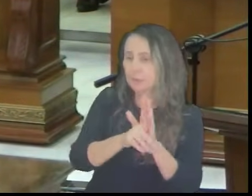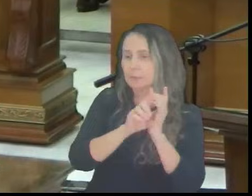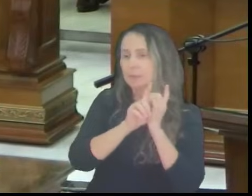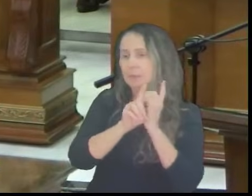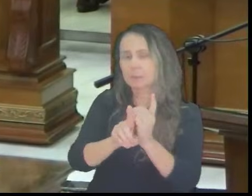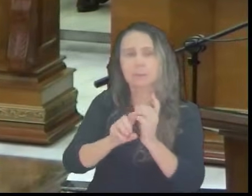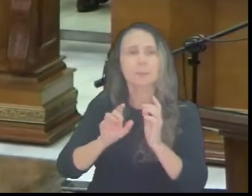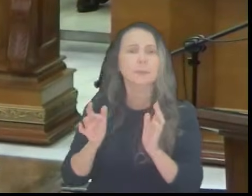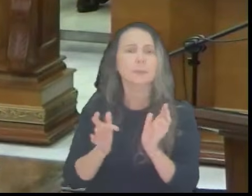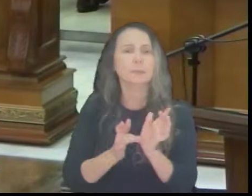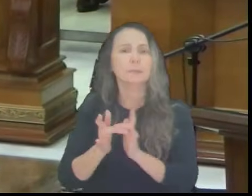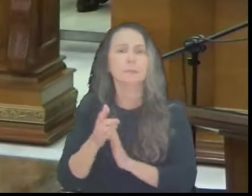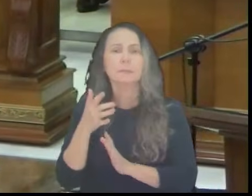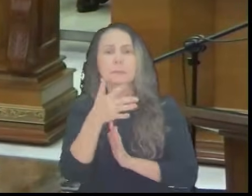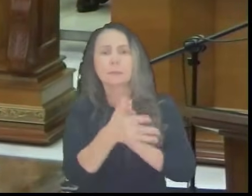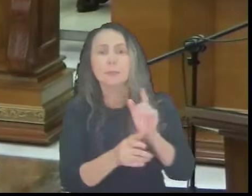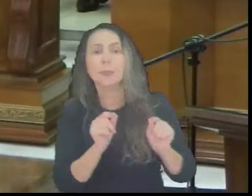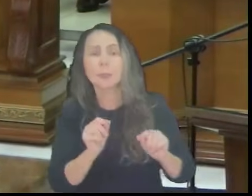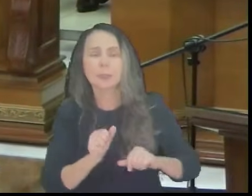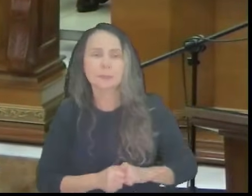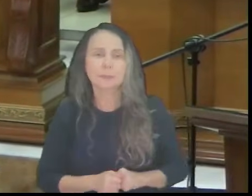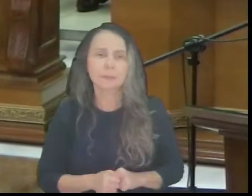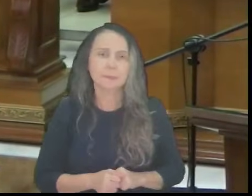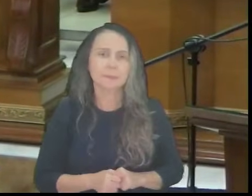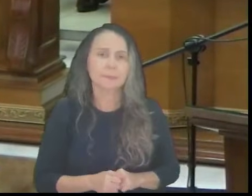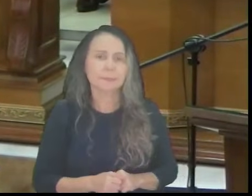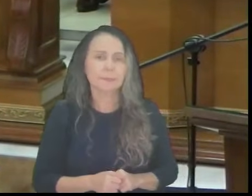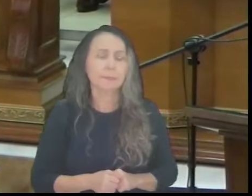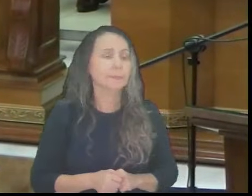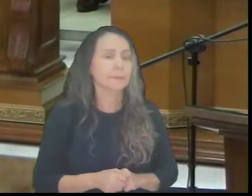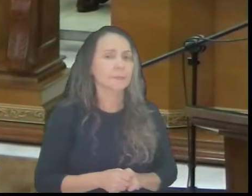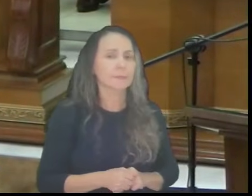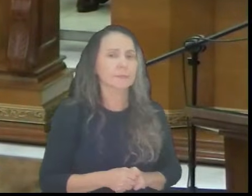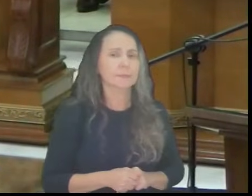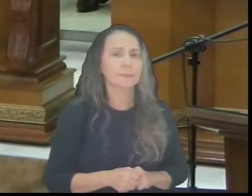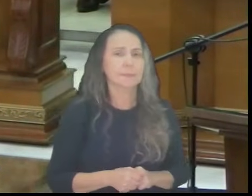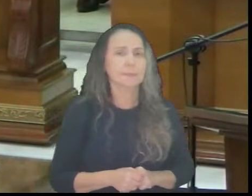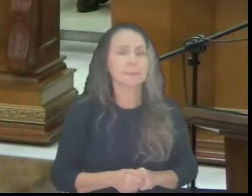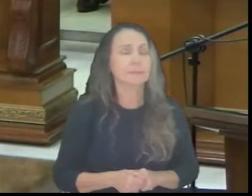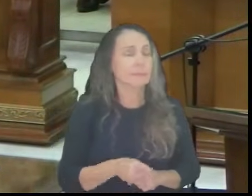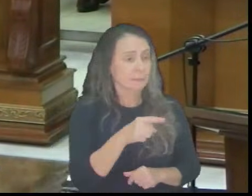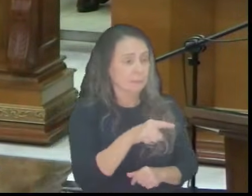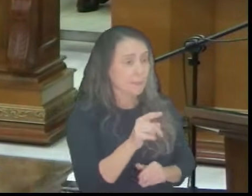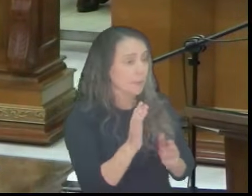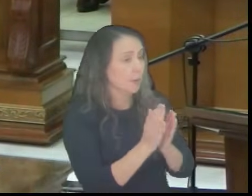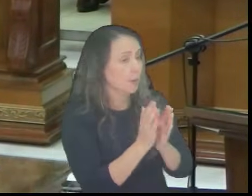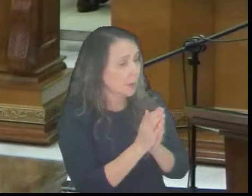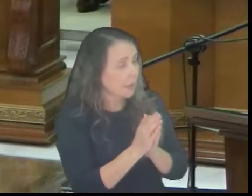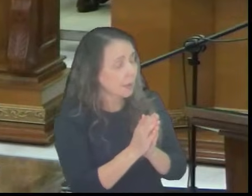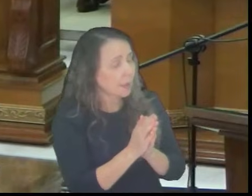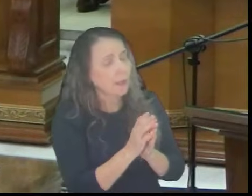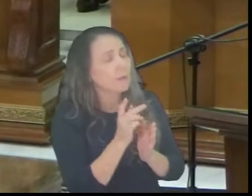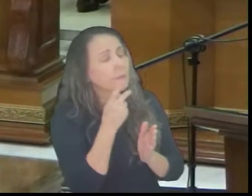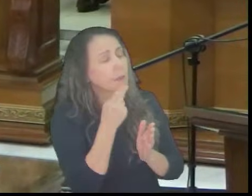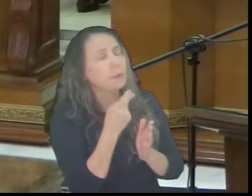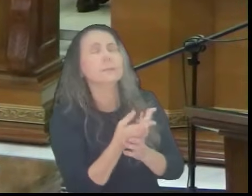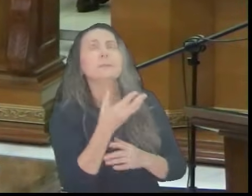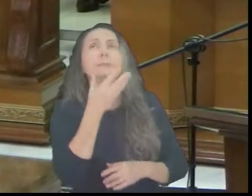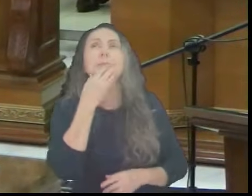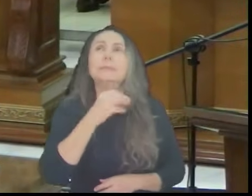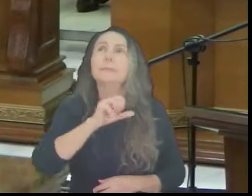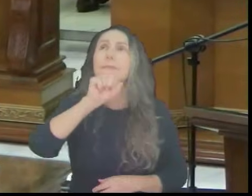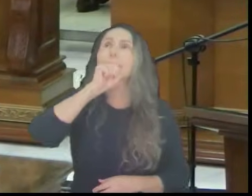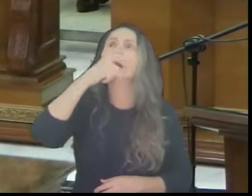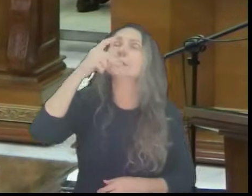Jesus disse? Quando orardes, dizei, Pai, santificado